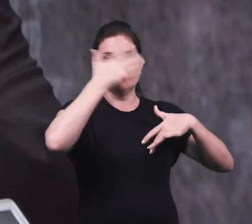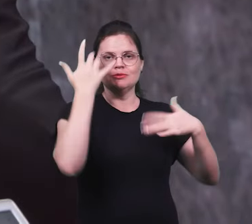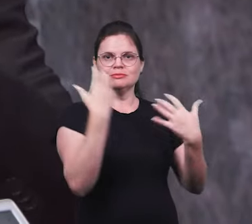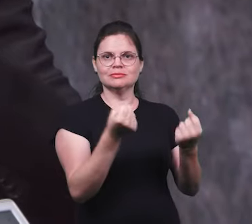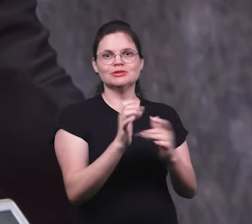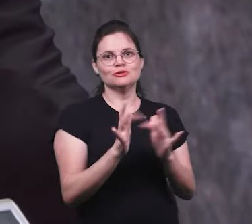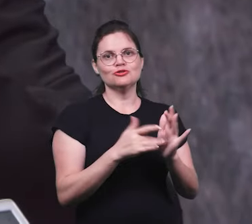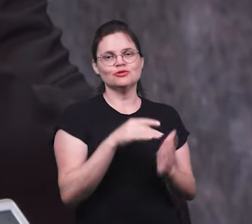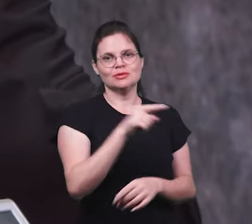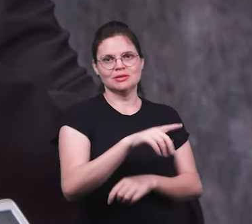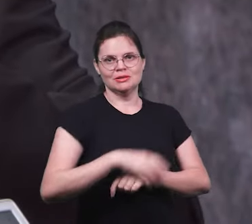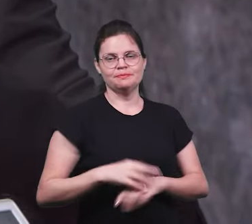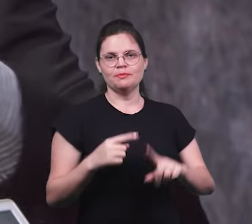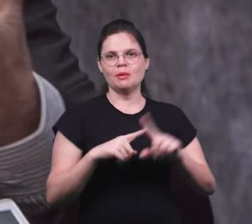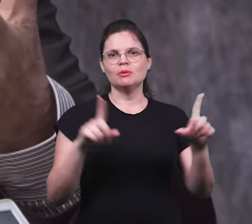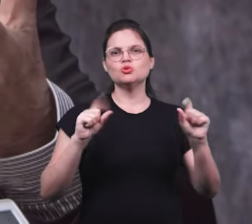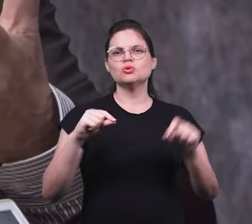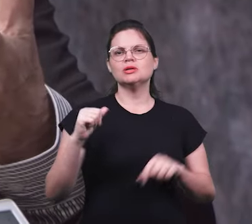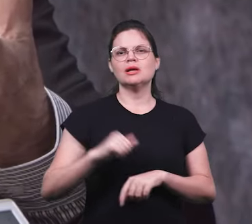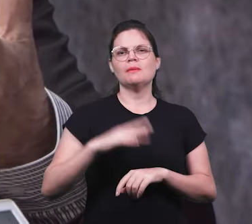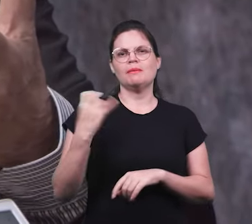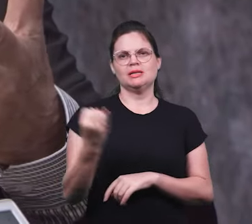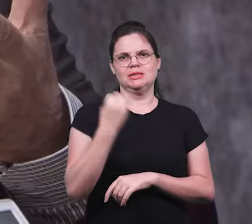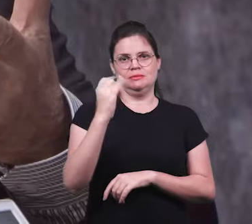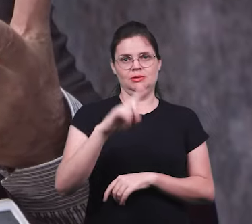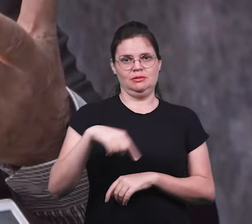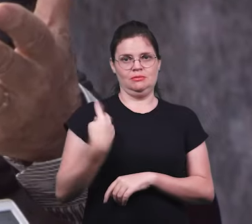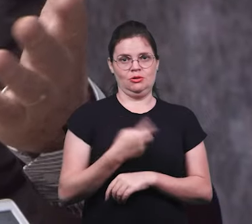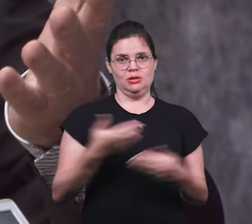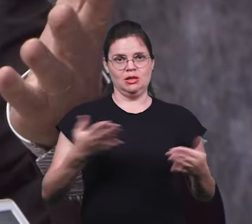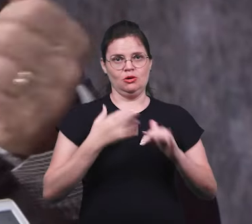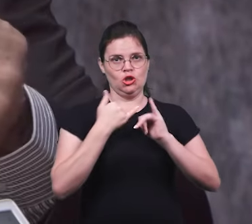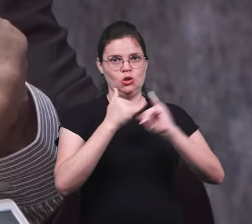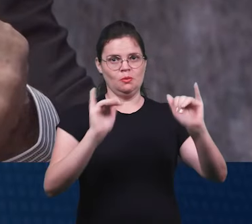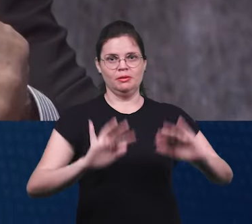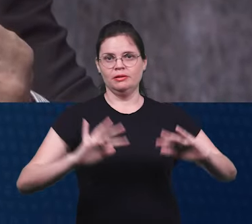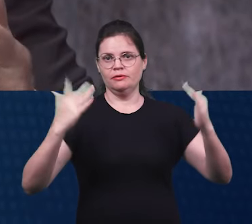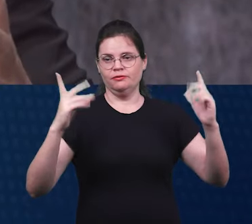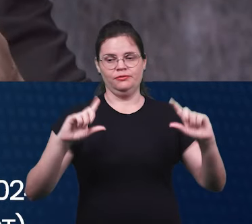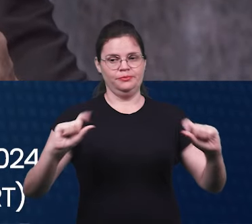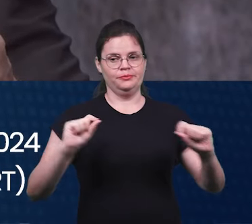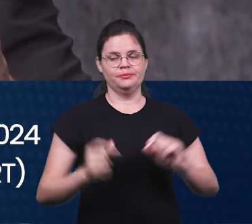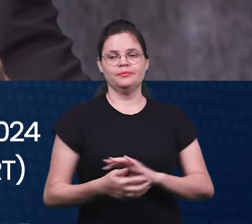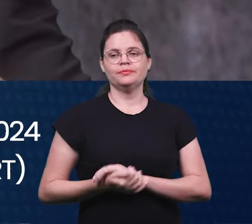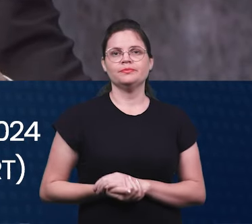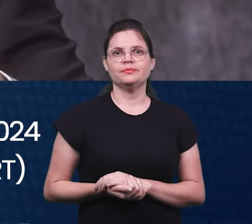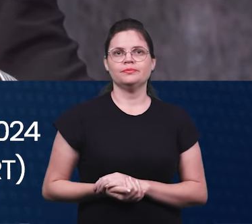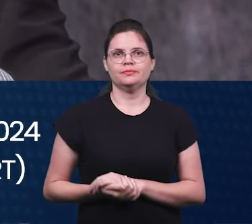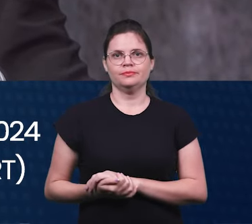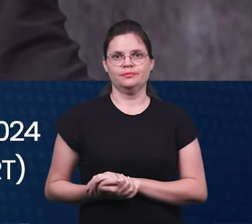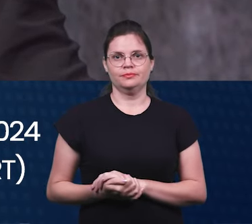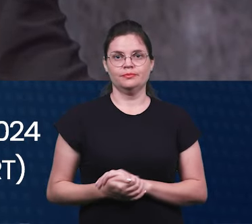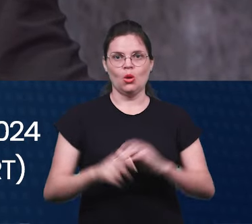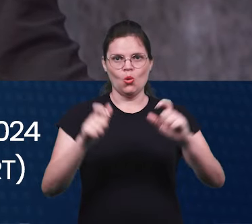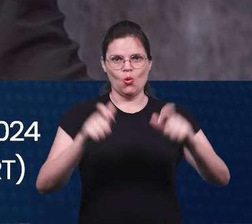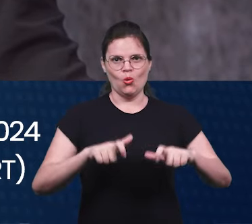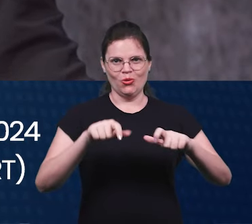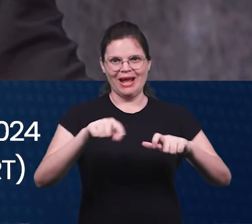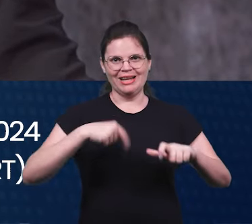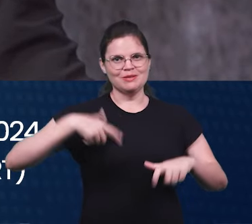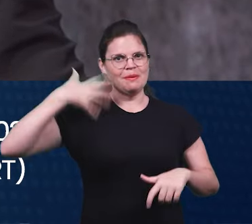Agora, o que é importante para nós aqui, que estamos nos preparando para trombetas e festas? Olha só, o